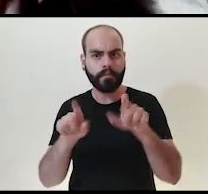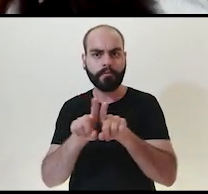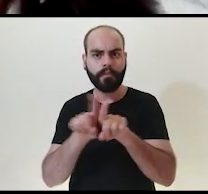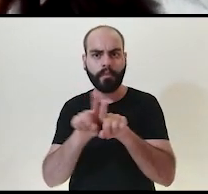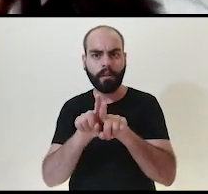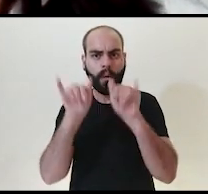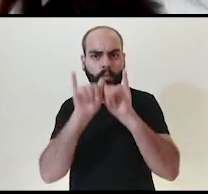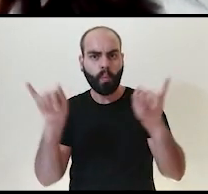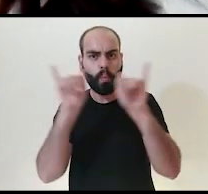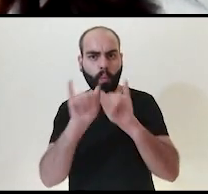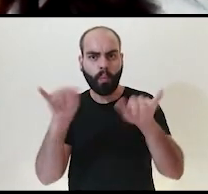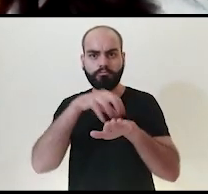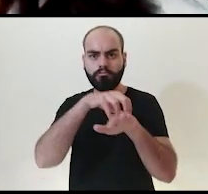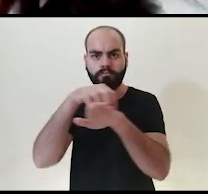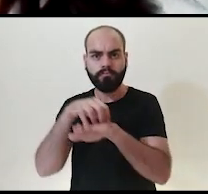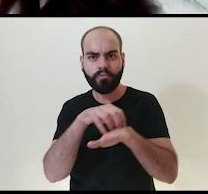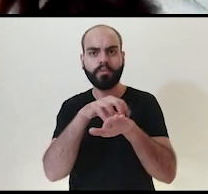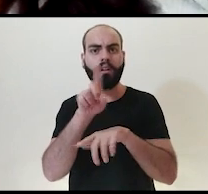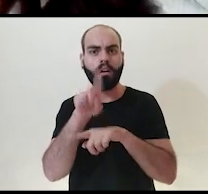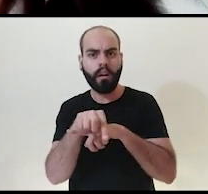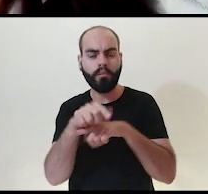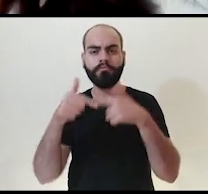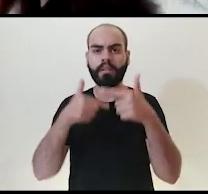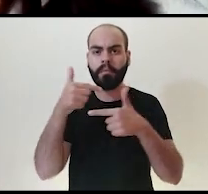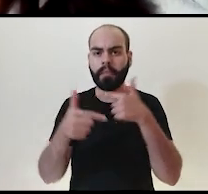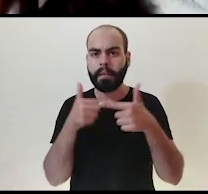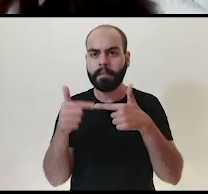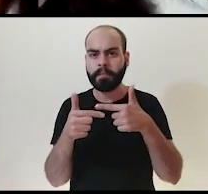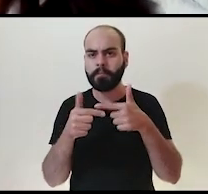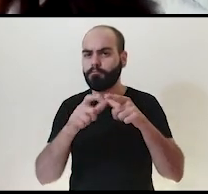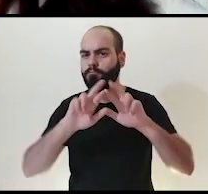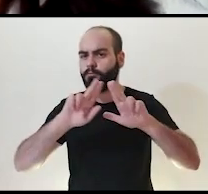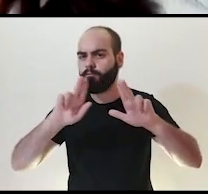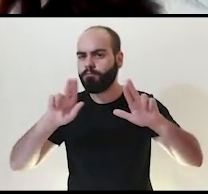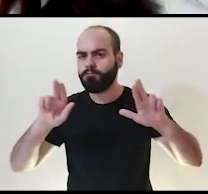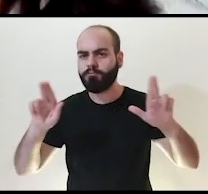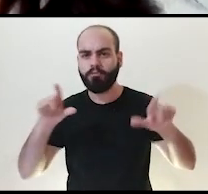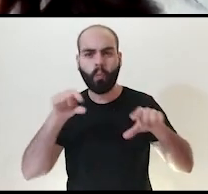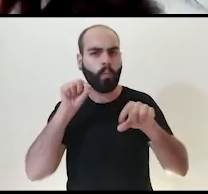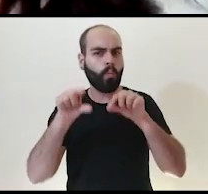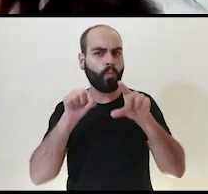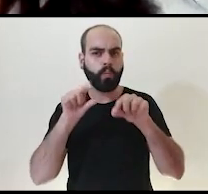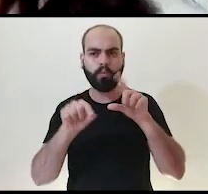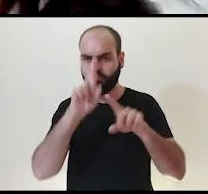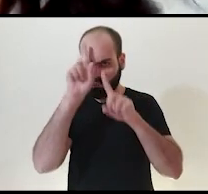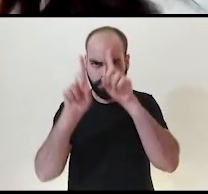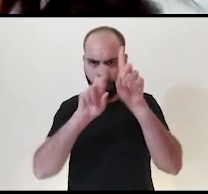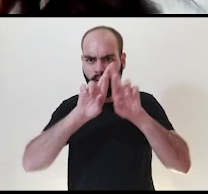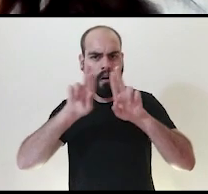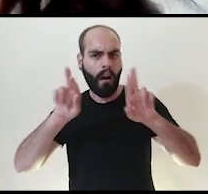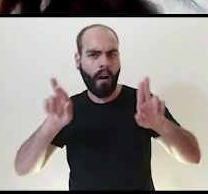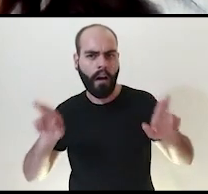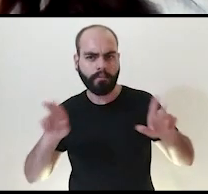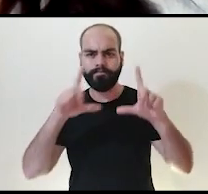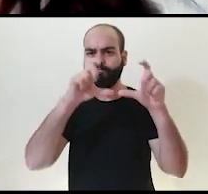turismo, é um leque muito grande de opções, assim, né? Existem muitas opções de criação. A